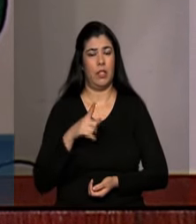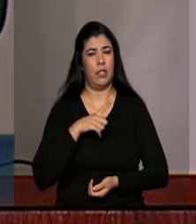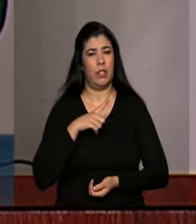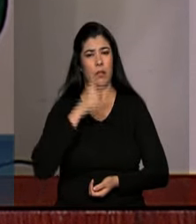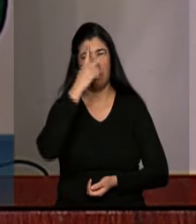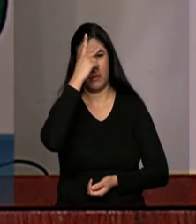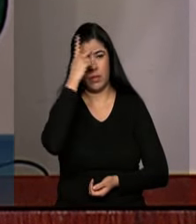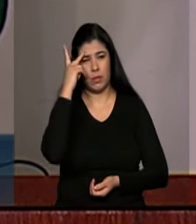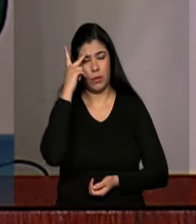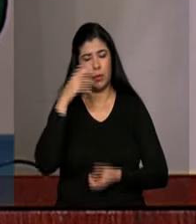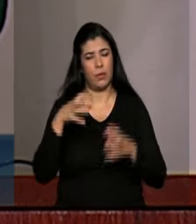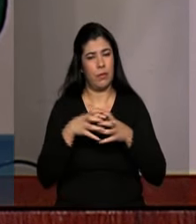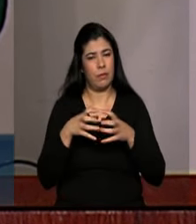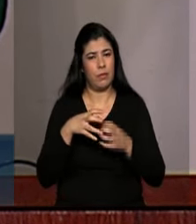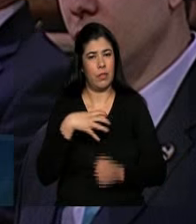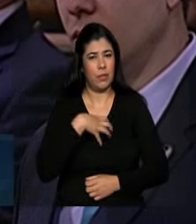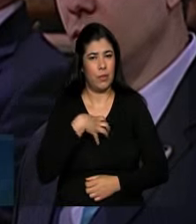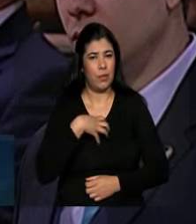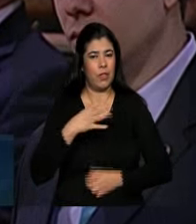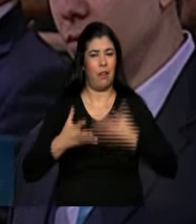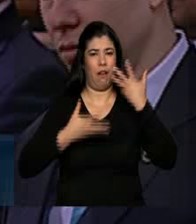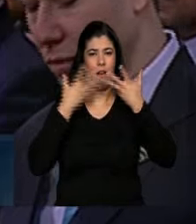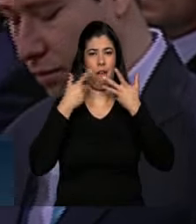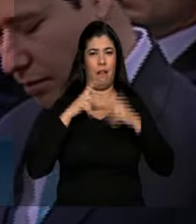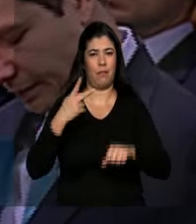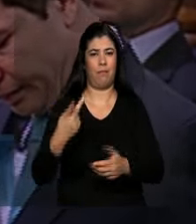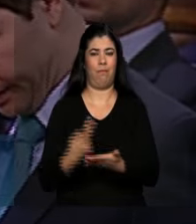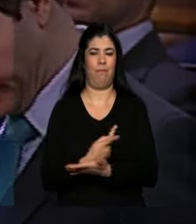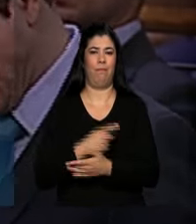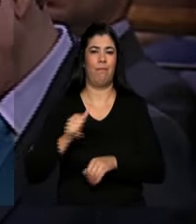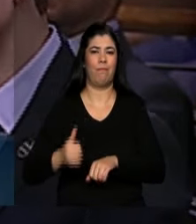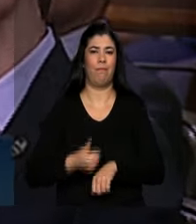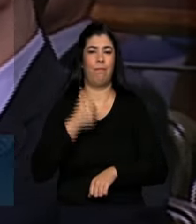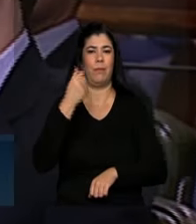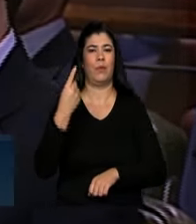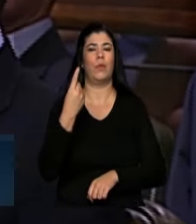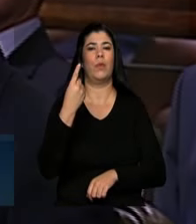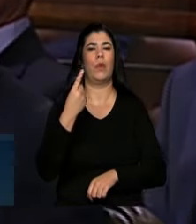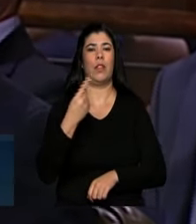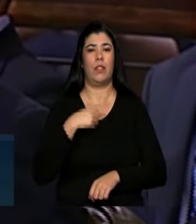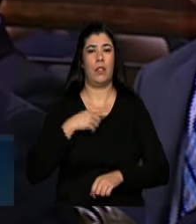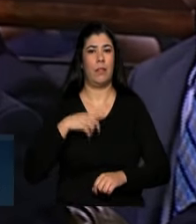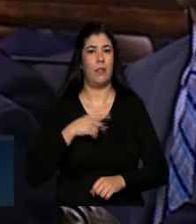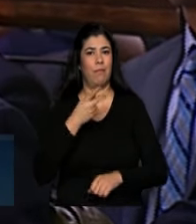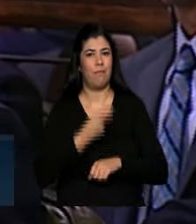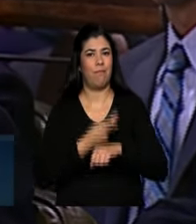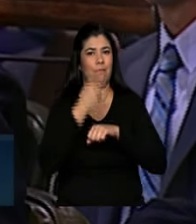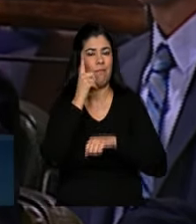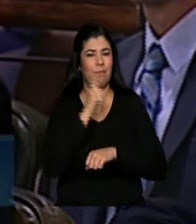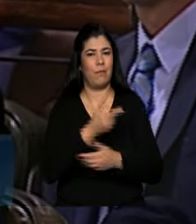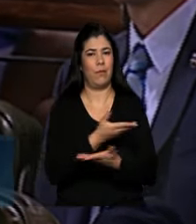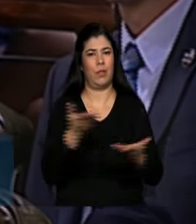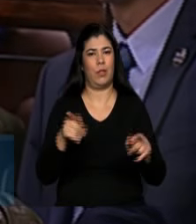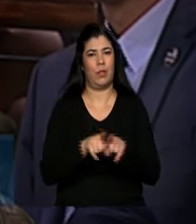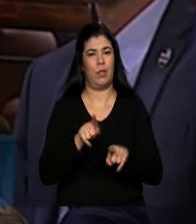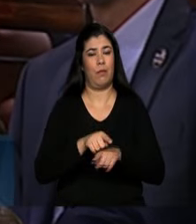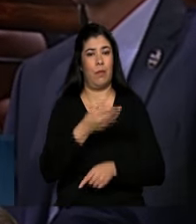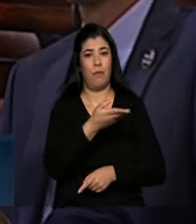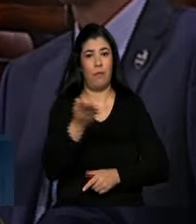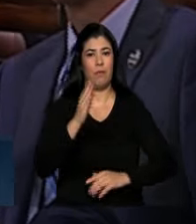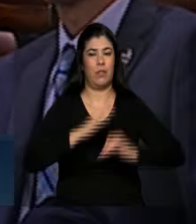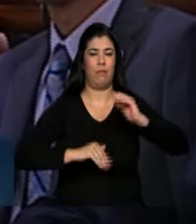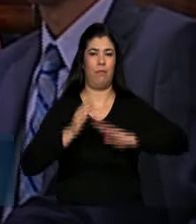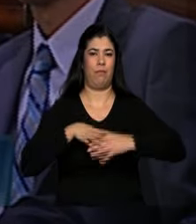se regozijam conosco na celebração deste momento único, dedicamos esta vitória. Somos obra de sua